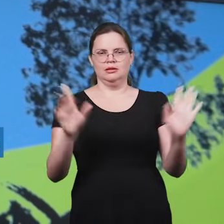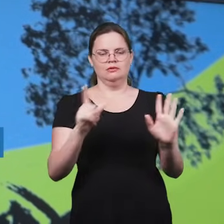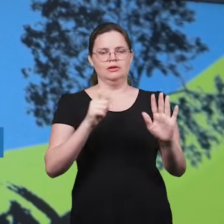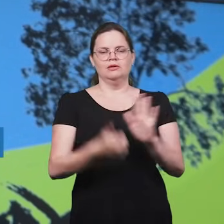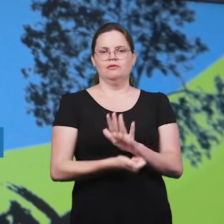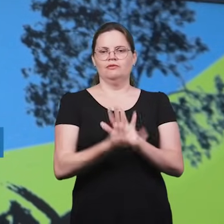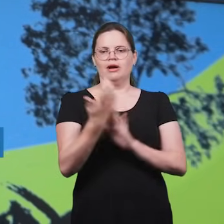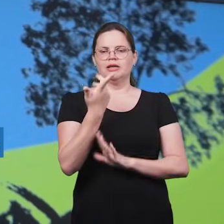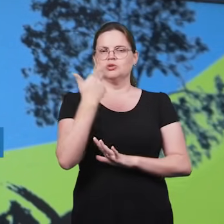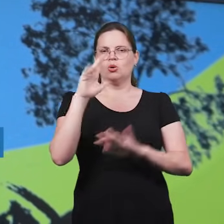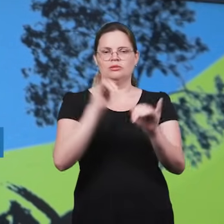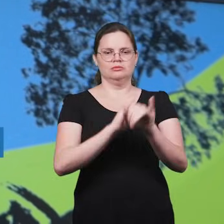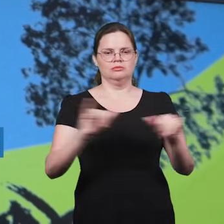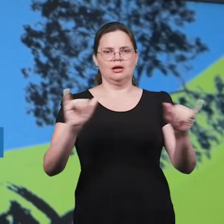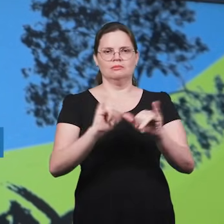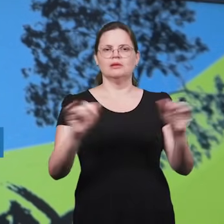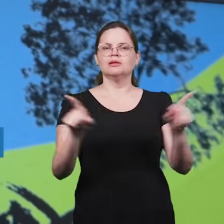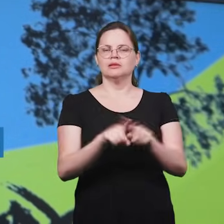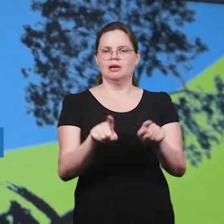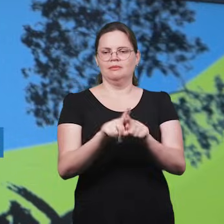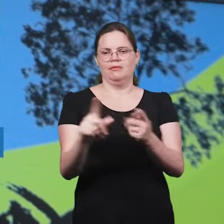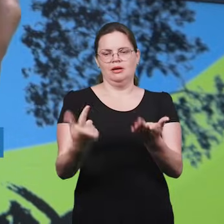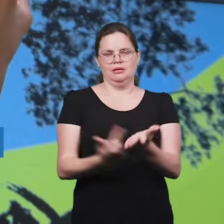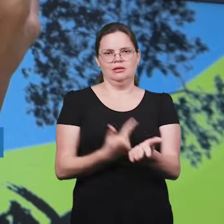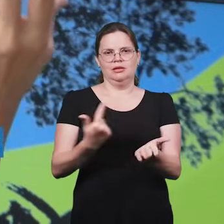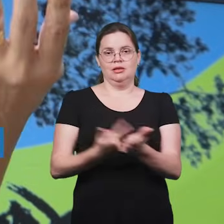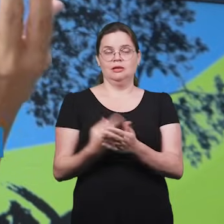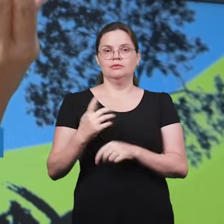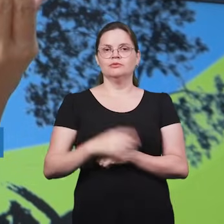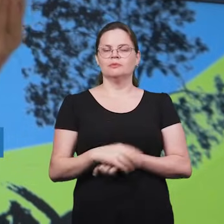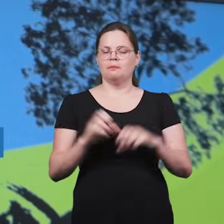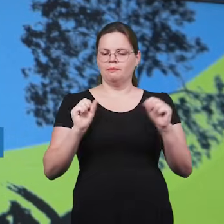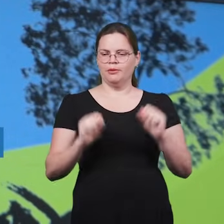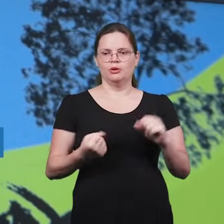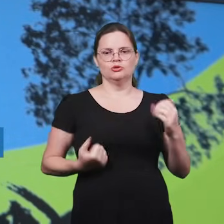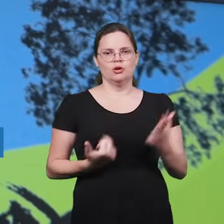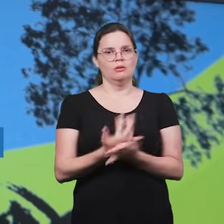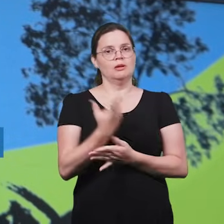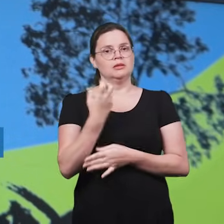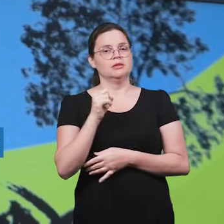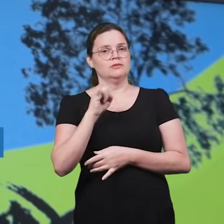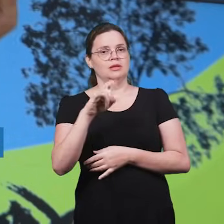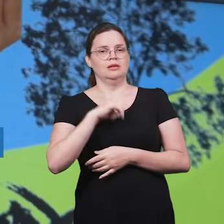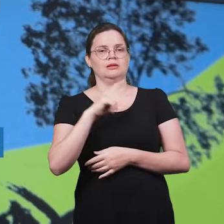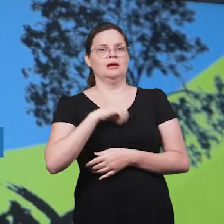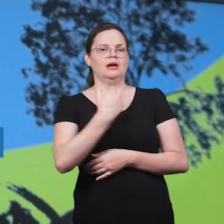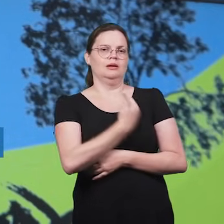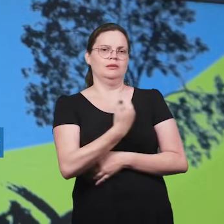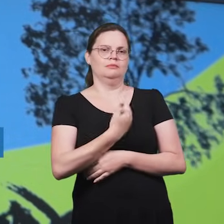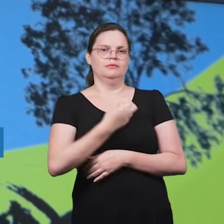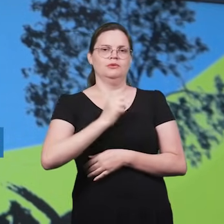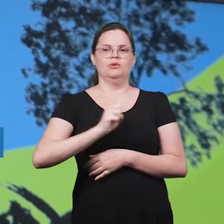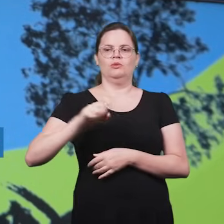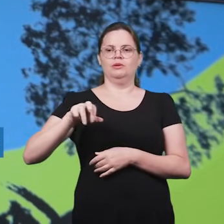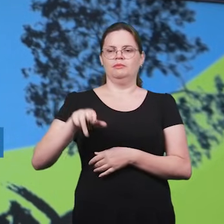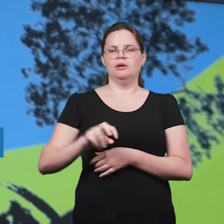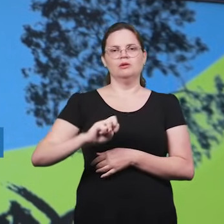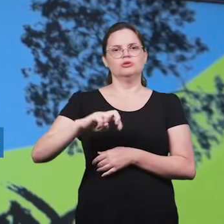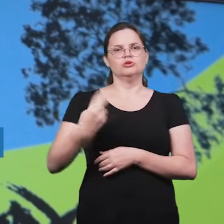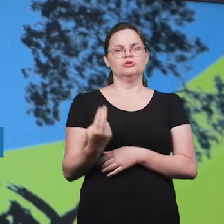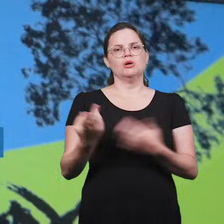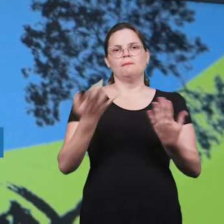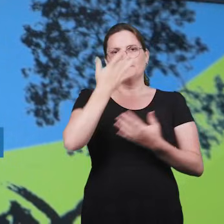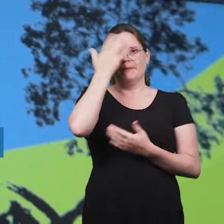outras publicações. Você também, se tiver amigos, irmãos, familiares no exterior,